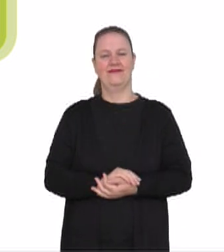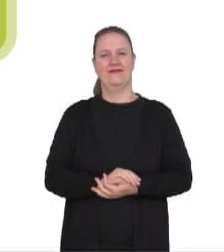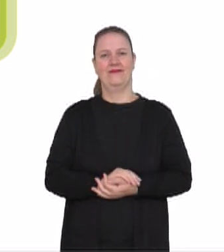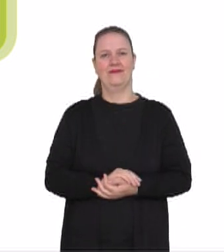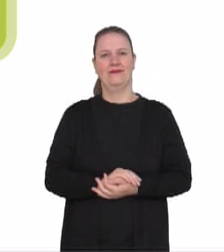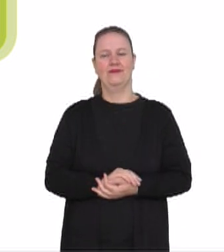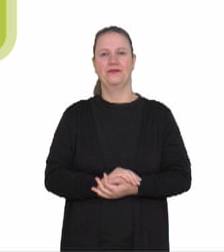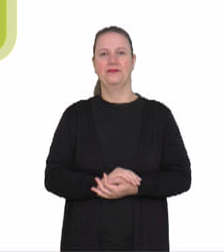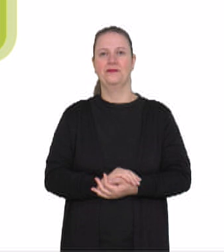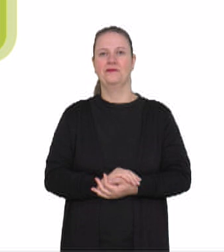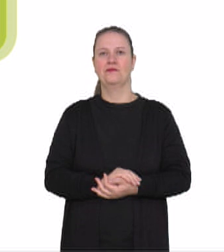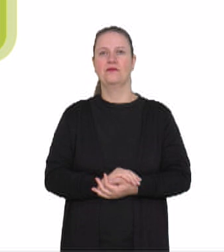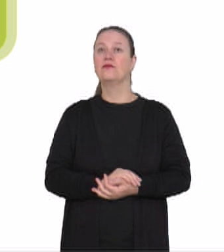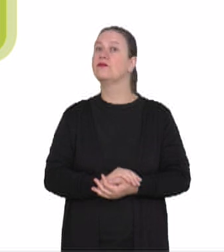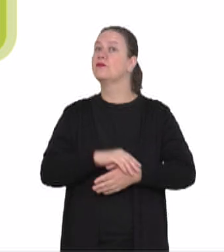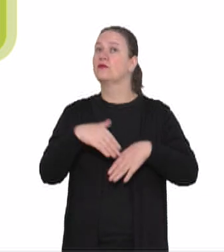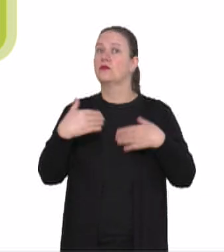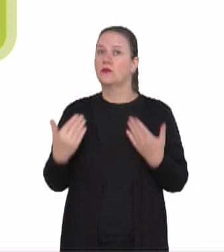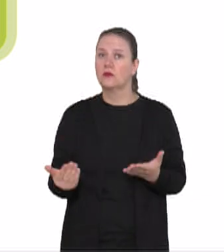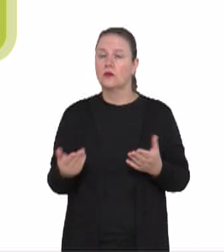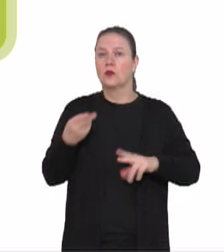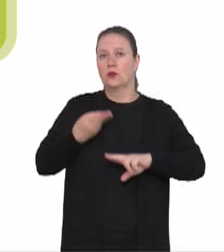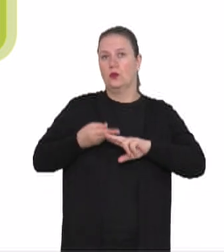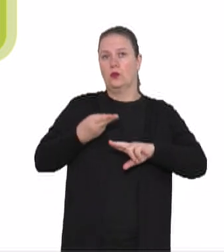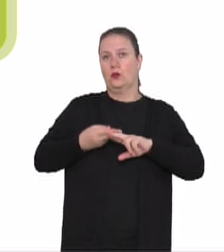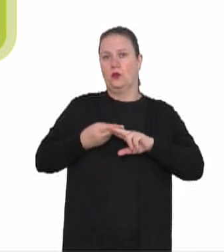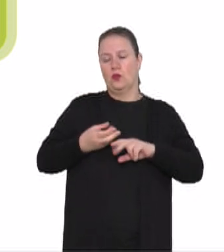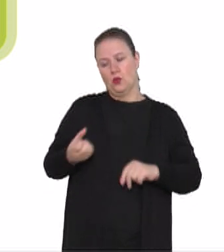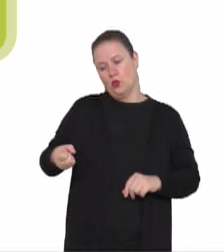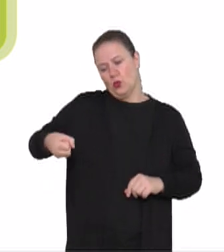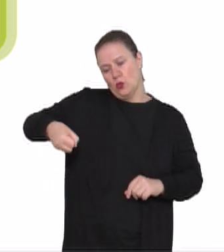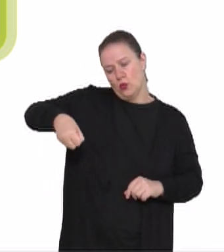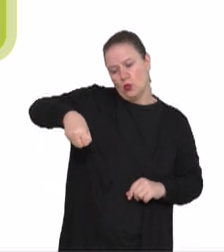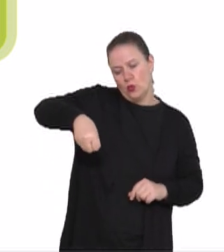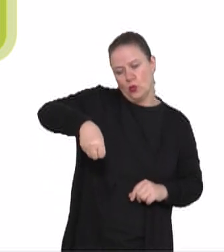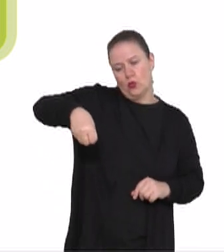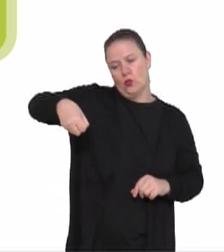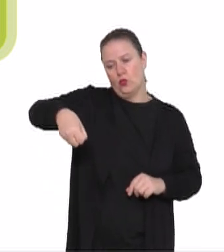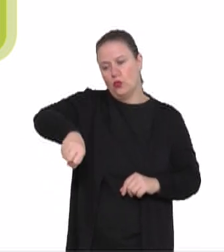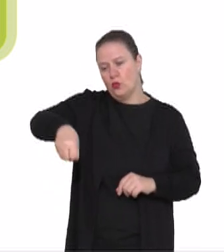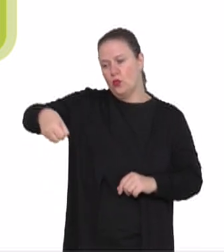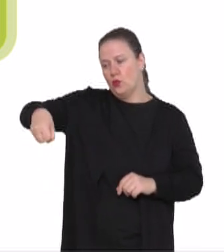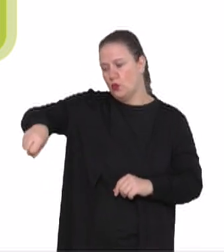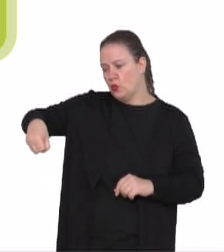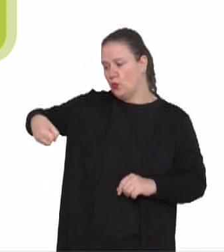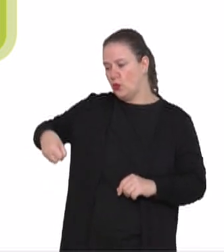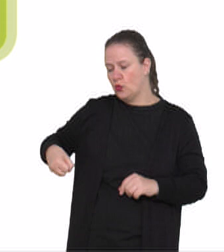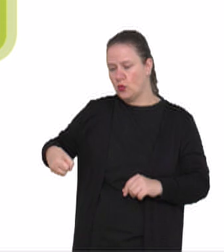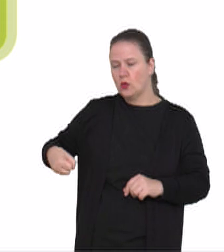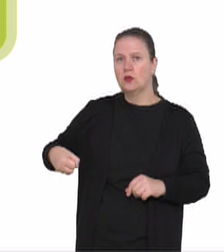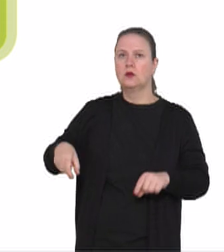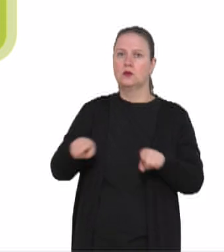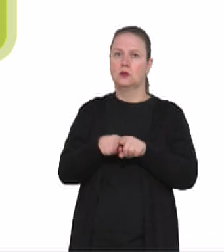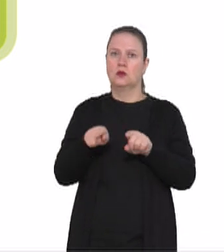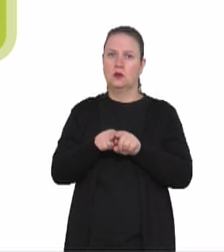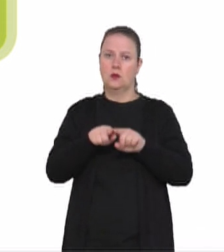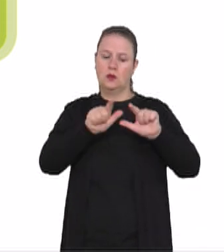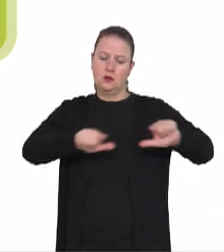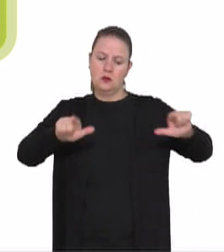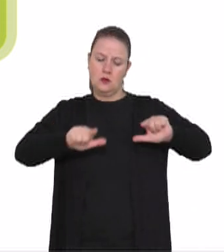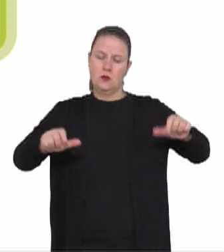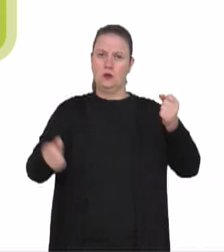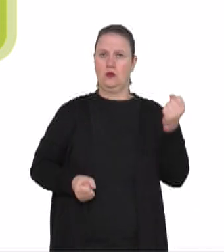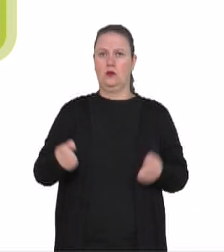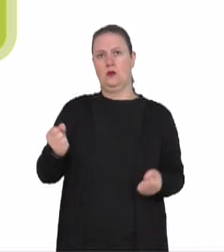a hose pipe. Então, use um regador ou um balde de água para regar as plantas e para lavar o carro sempre que